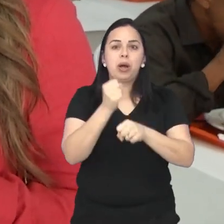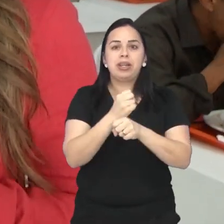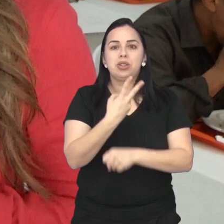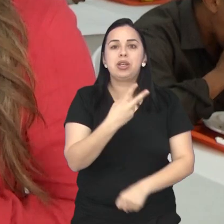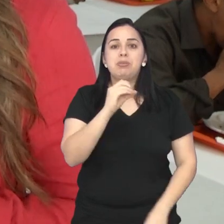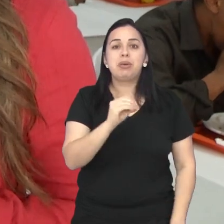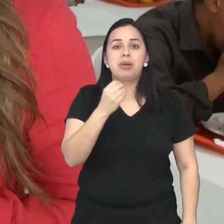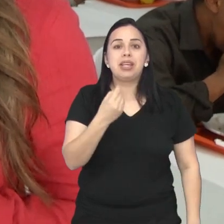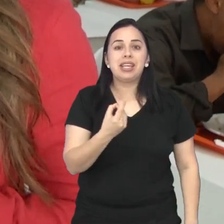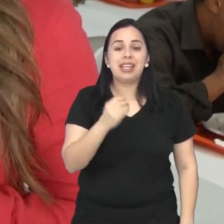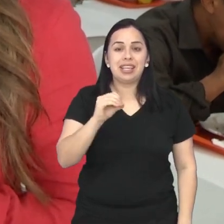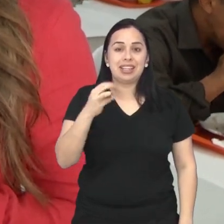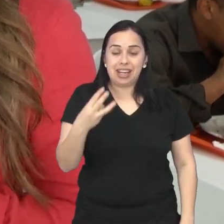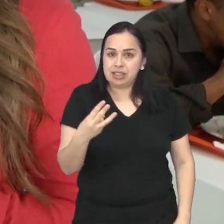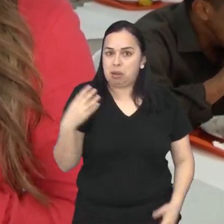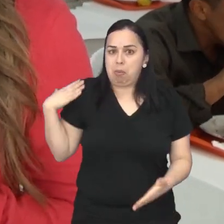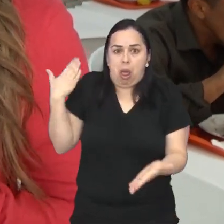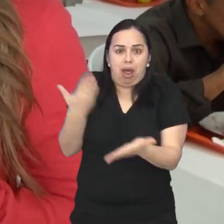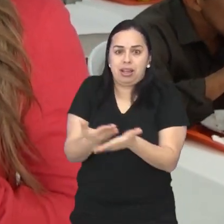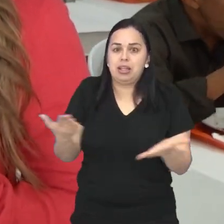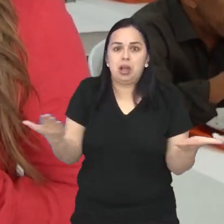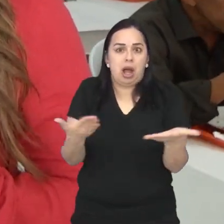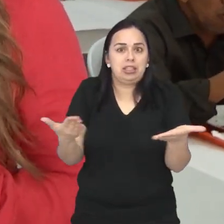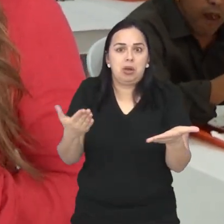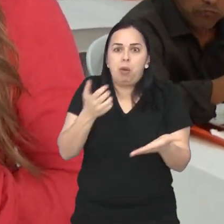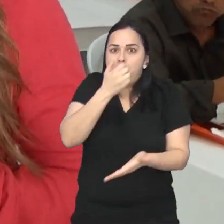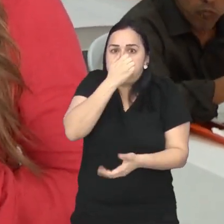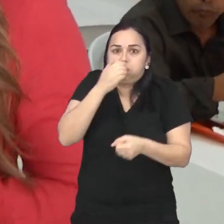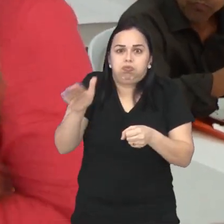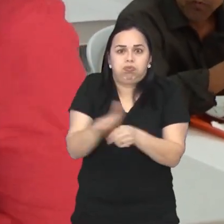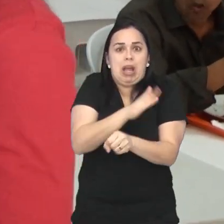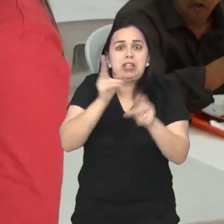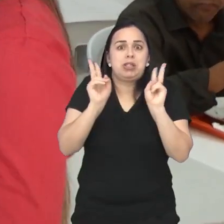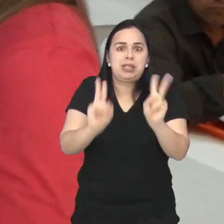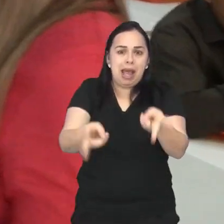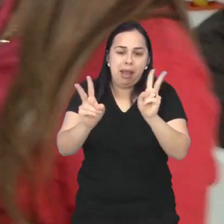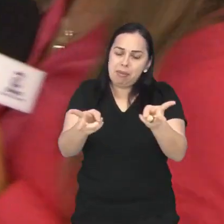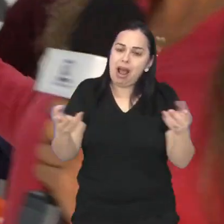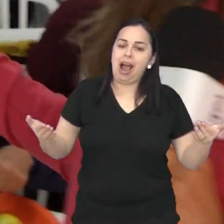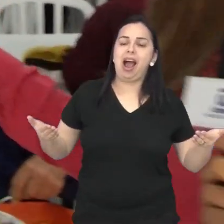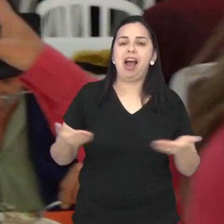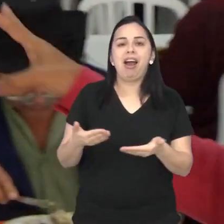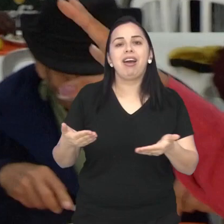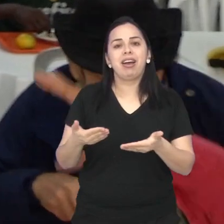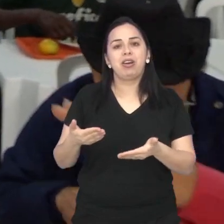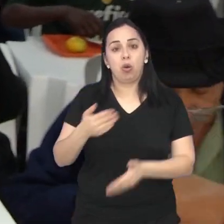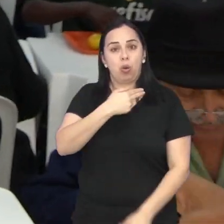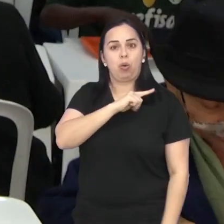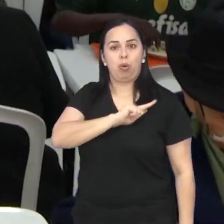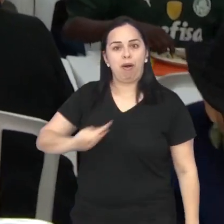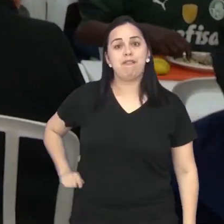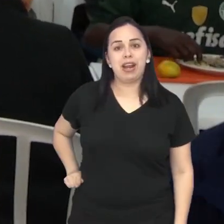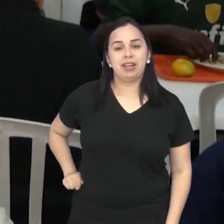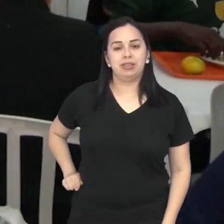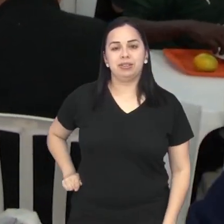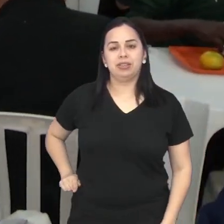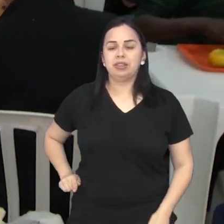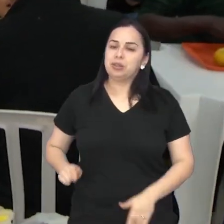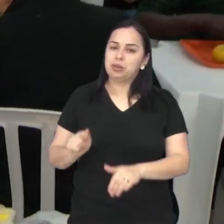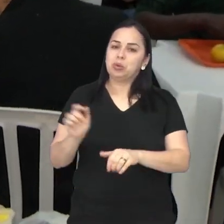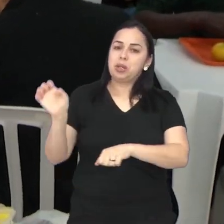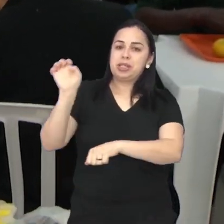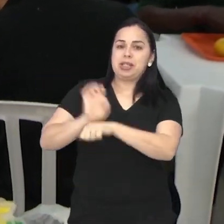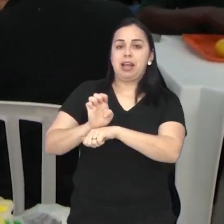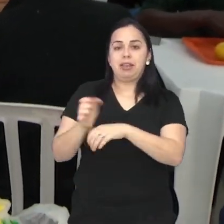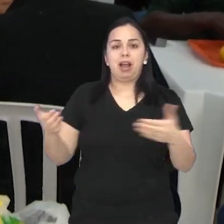Campos, foi inaugurado em 2003 e desde então está sempre assim, olha, lotado. Agora, o